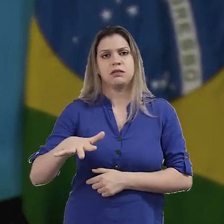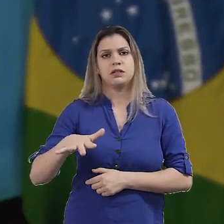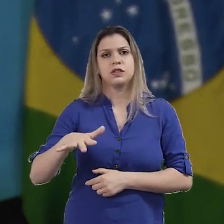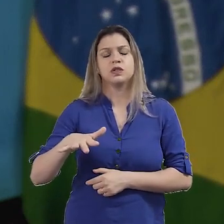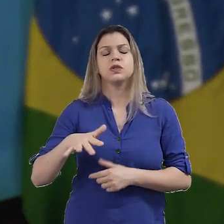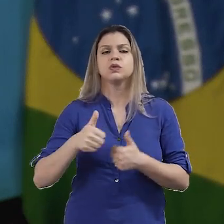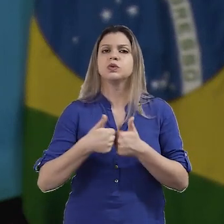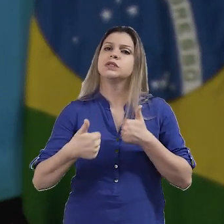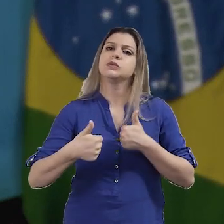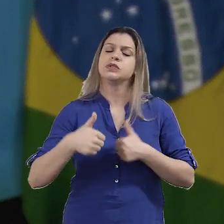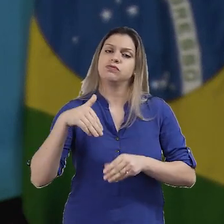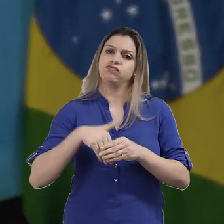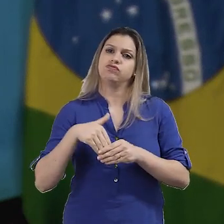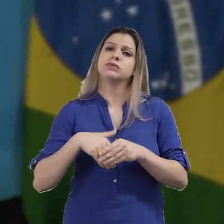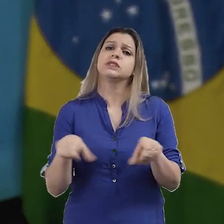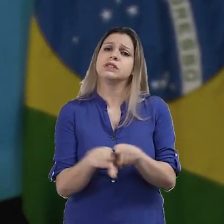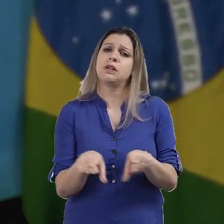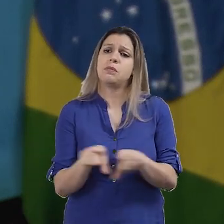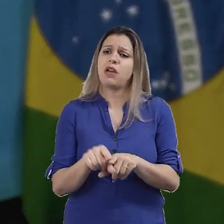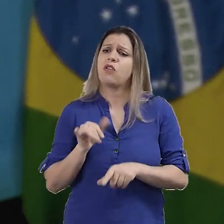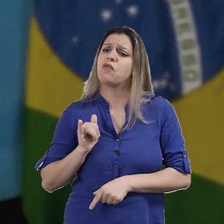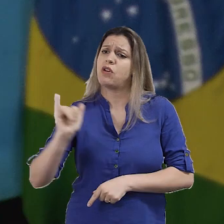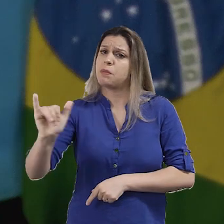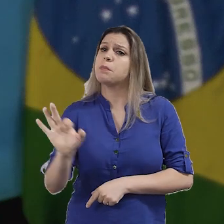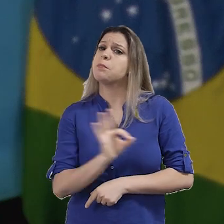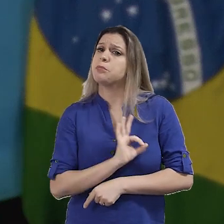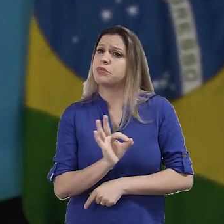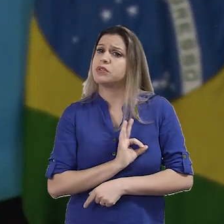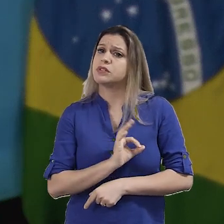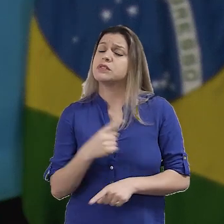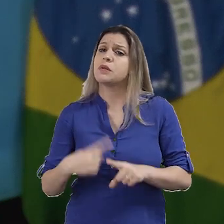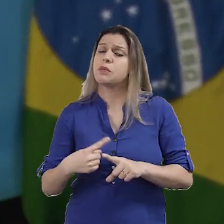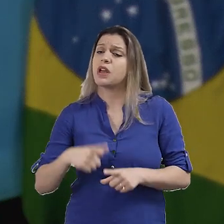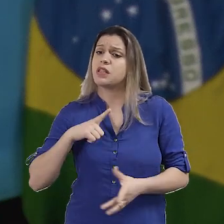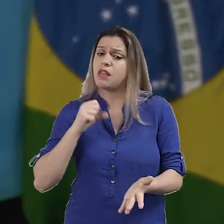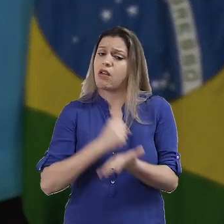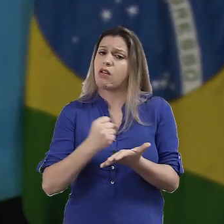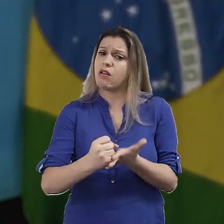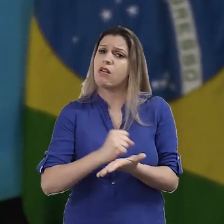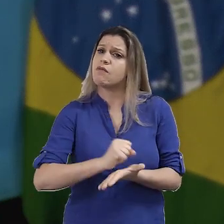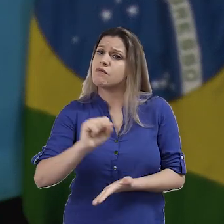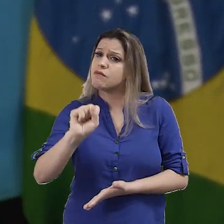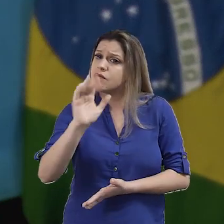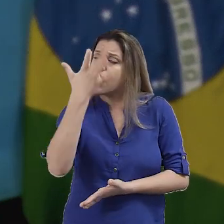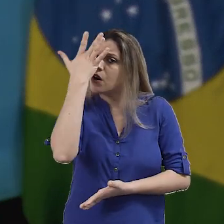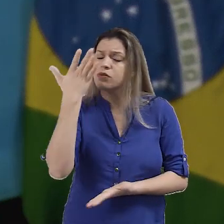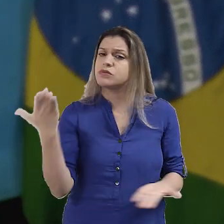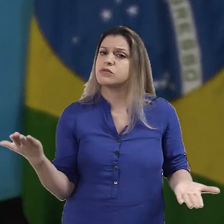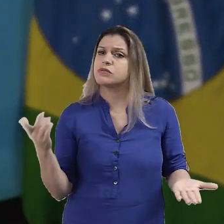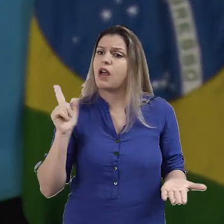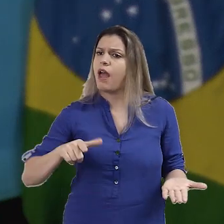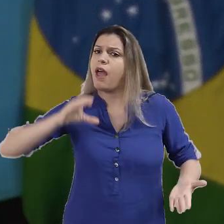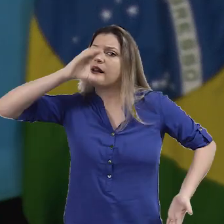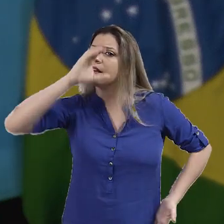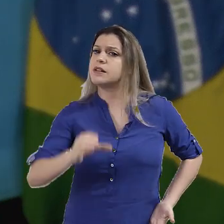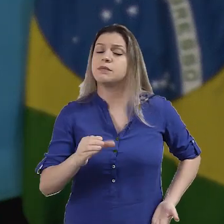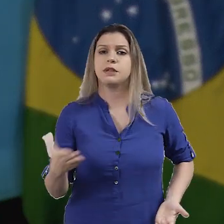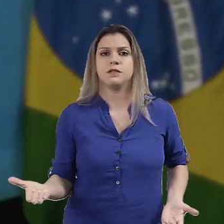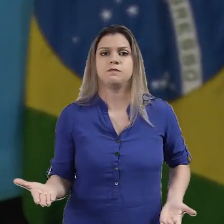TRE, como também nós comunicamos às autoridades, porque a fraude é crime e ela